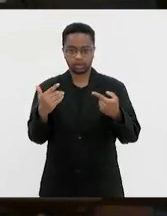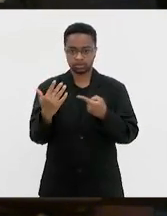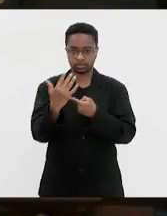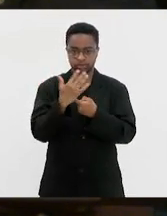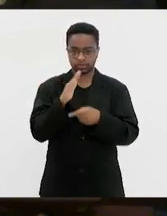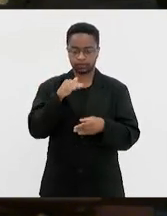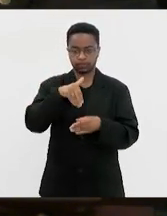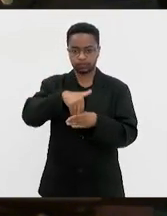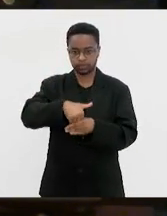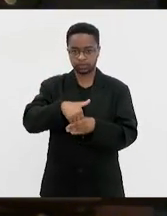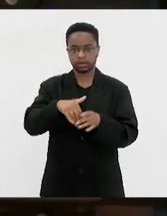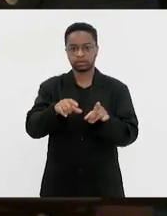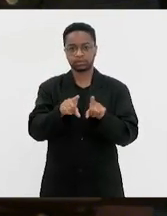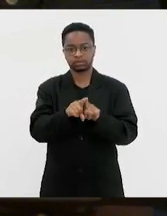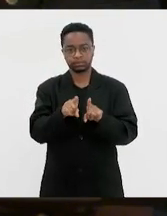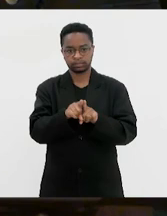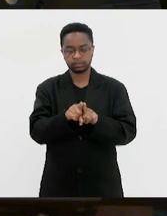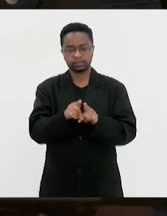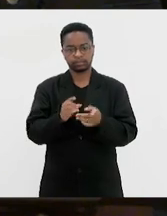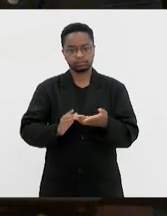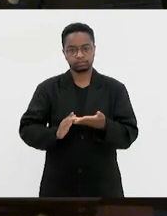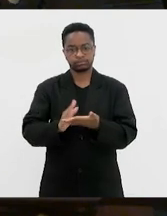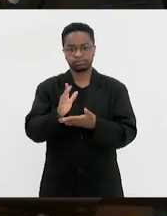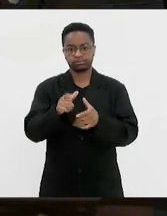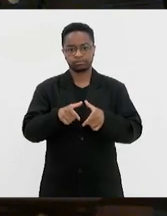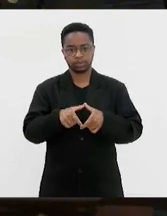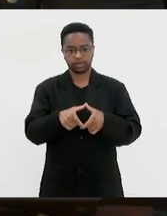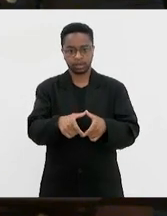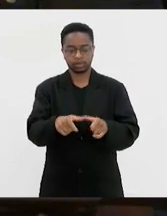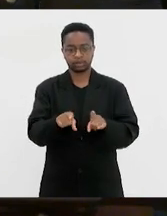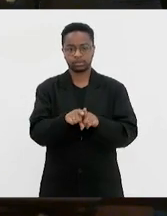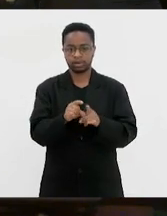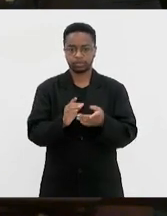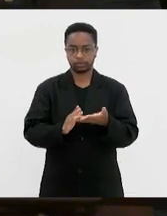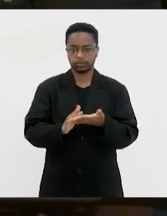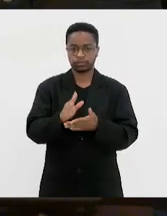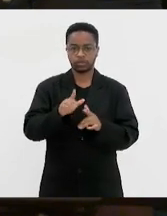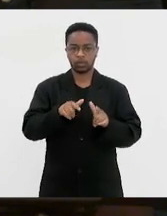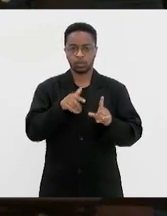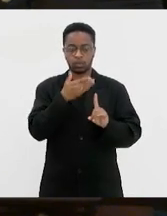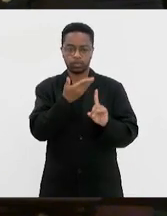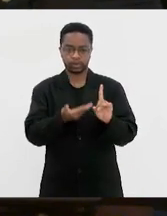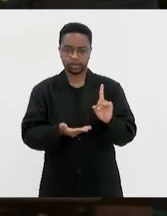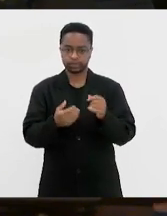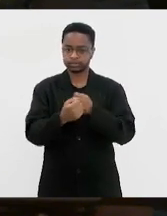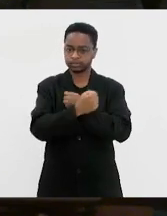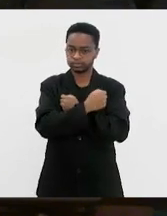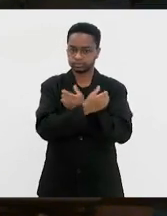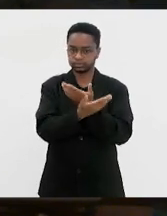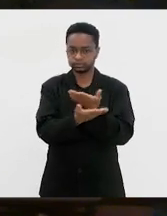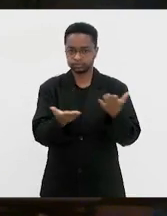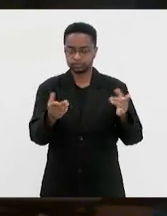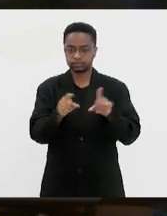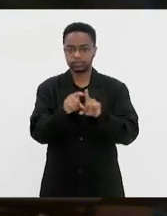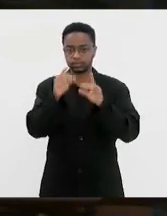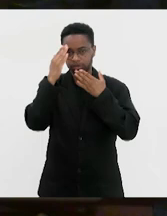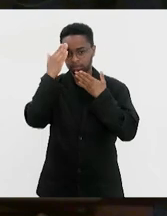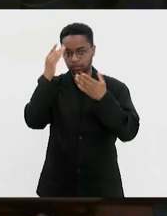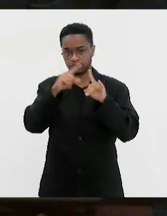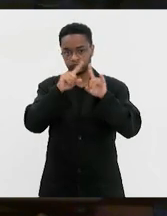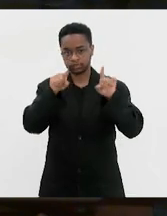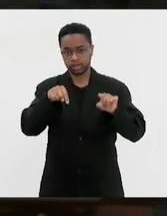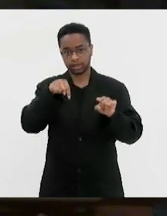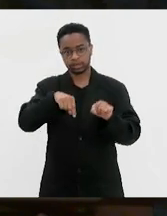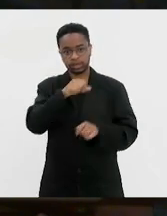votar, né, a aprovação dessa medalha, dessa homenagem. Um abraço para todos. Agradecer também os servidores daqui da Leste que estão dando